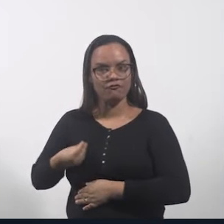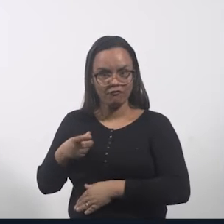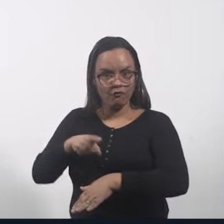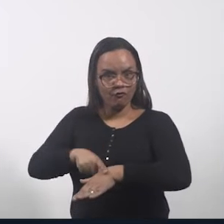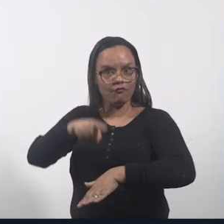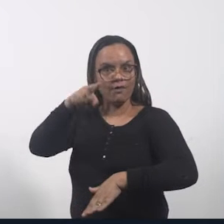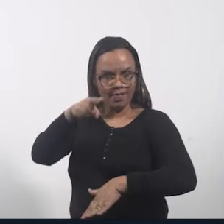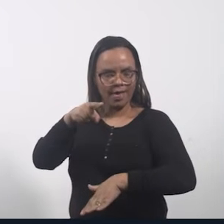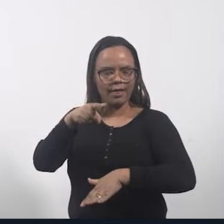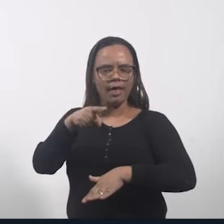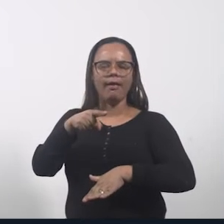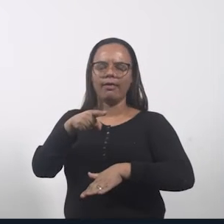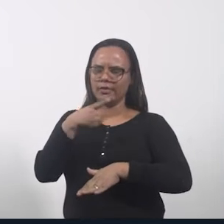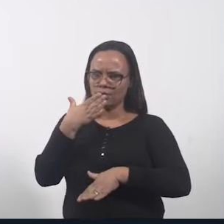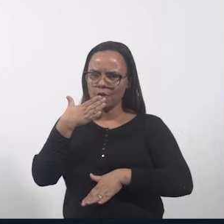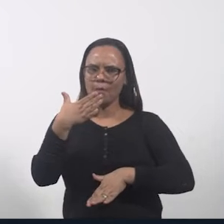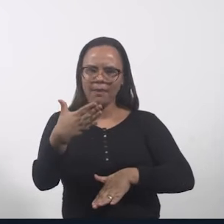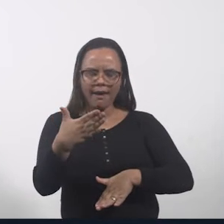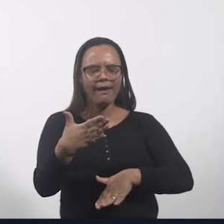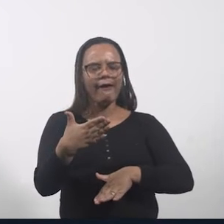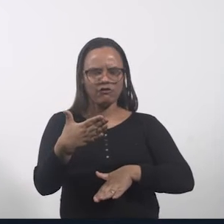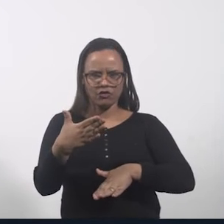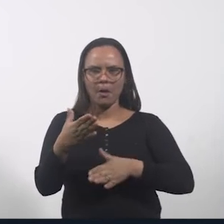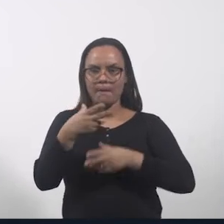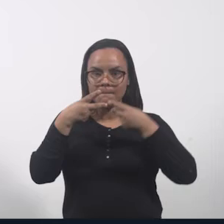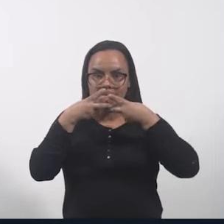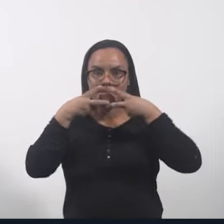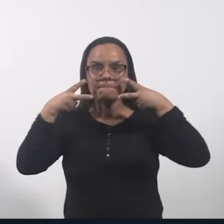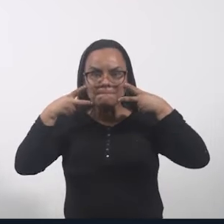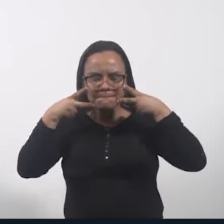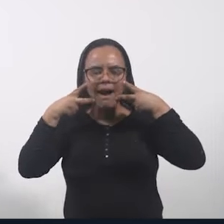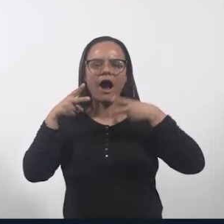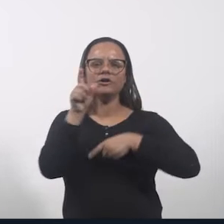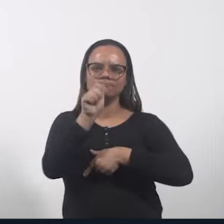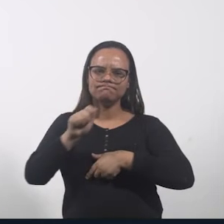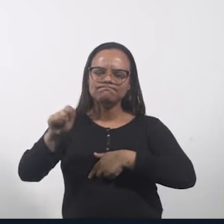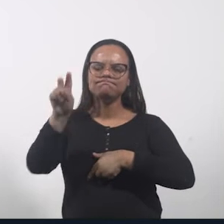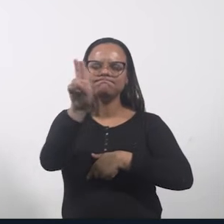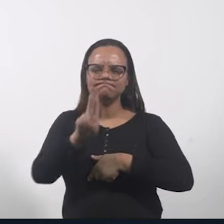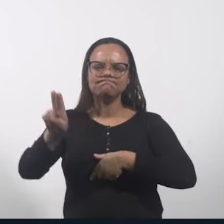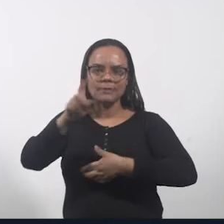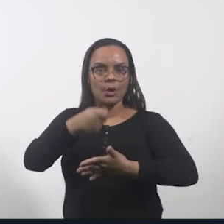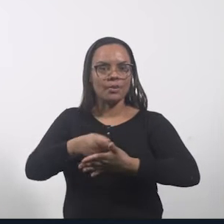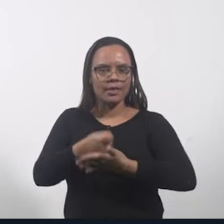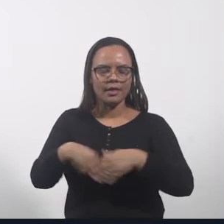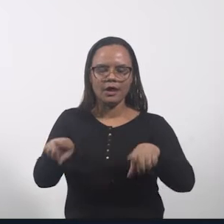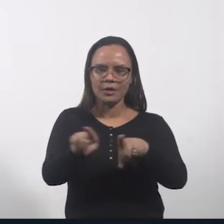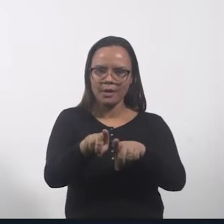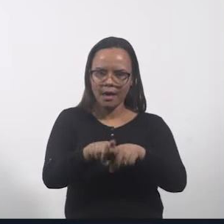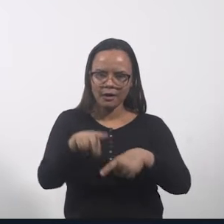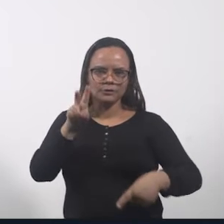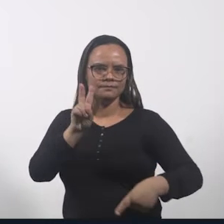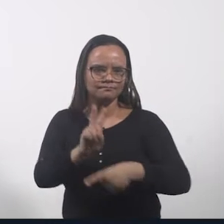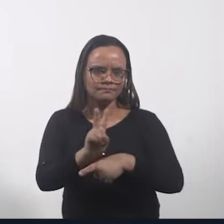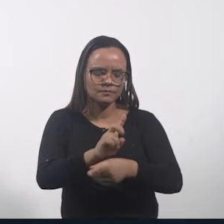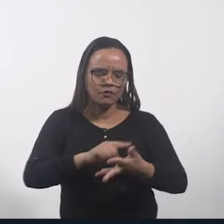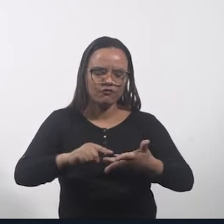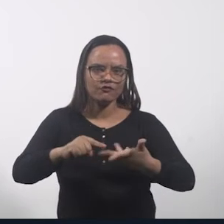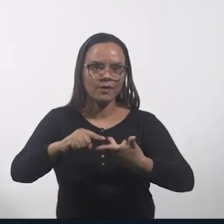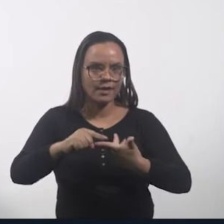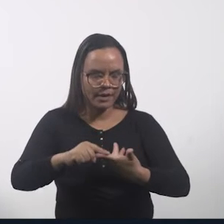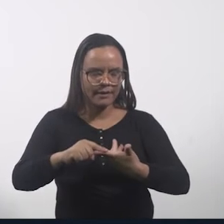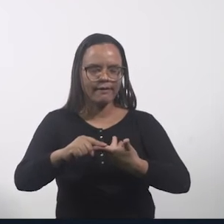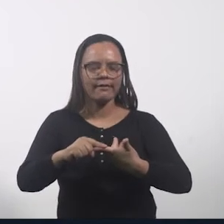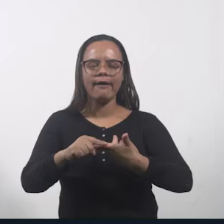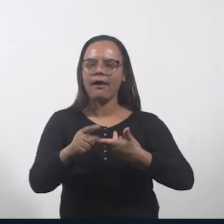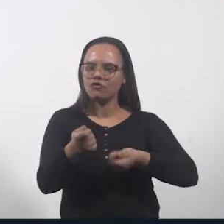momento, a gente recomenda ainda a manutenção do uso de máscara obrigatório na comunidade, bem como as demais medidas não